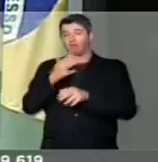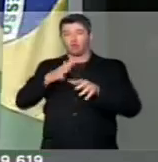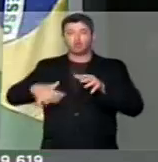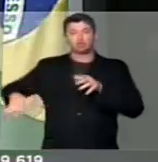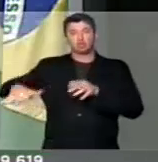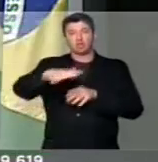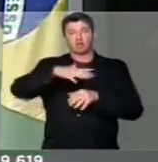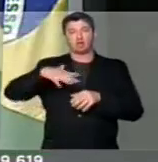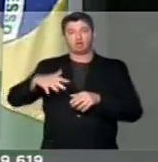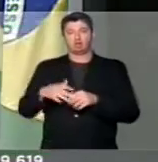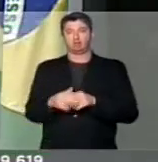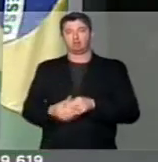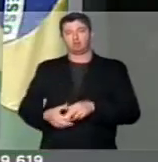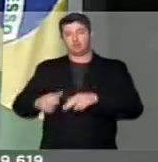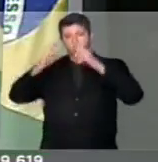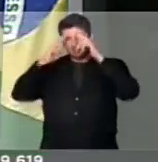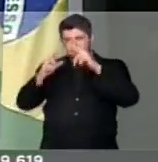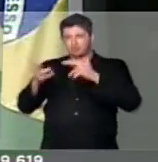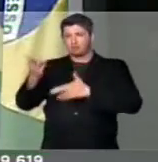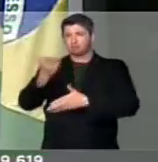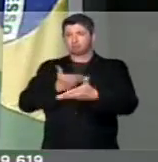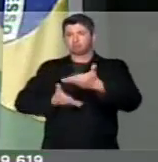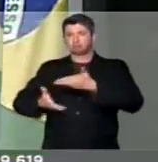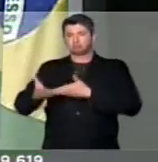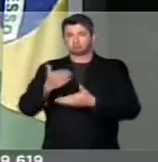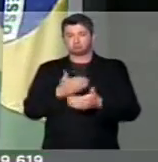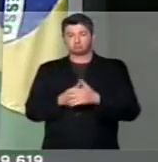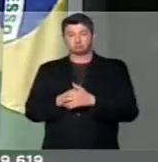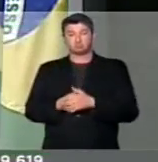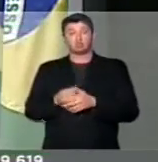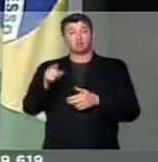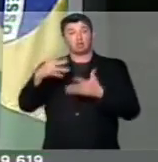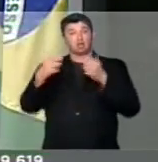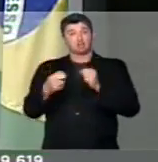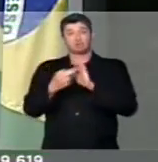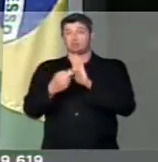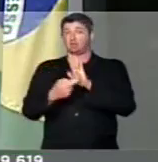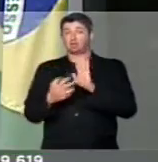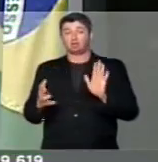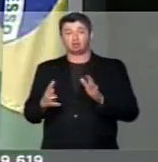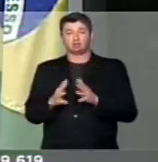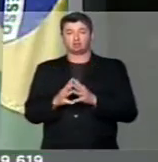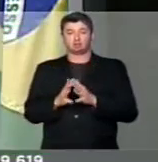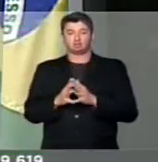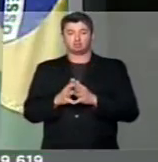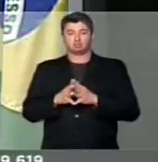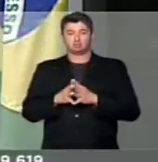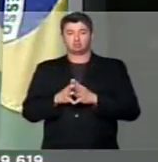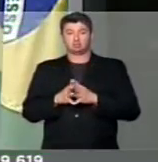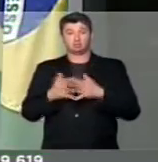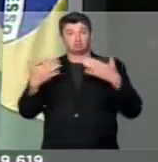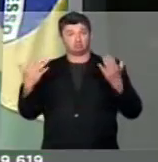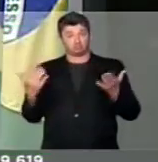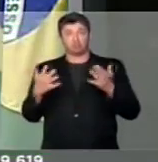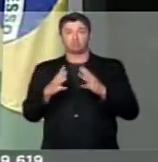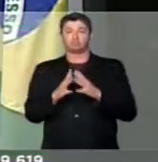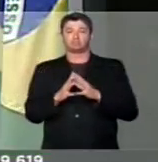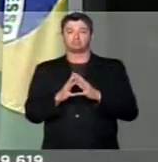sabermos conviver respeitando um outro, é se submetendo às regras. Para encerrar, deputado.